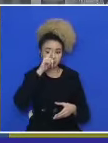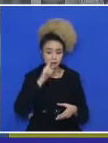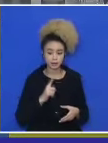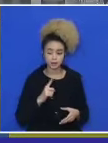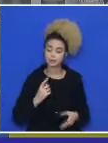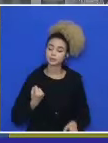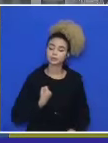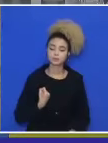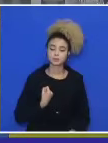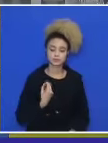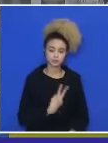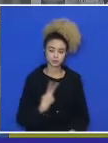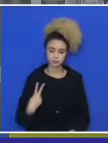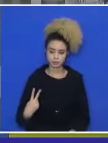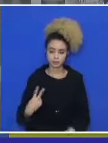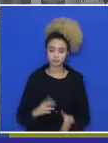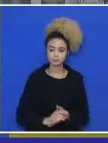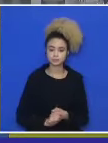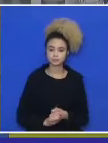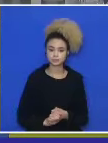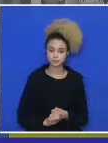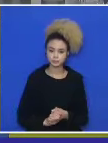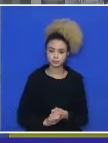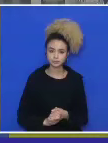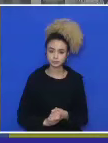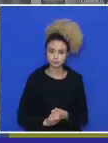22. Amarela, 22.